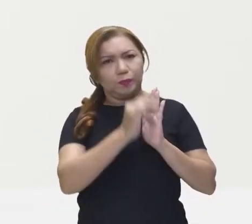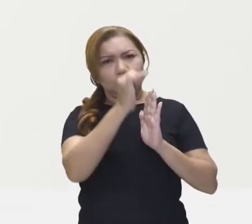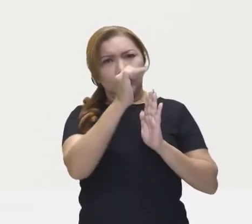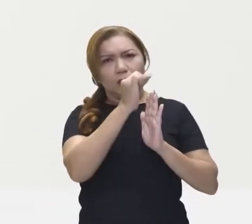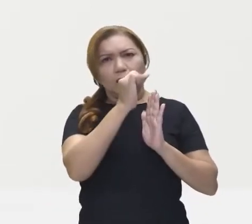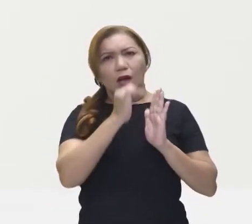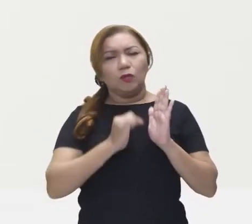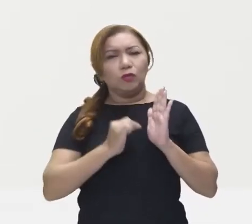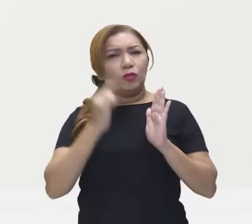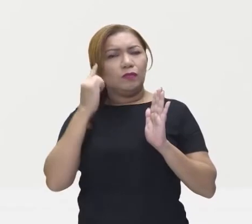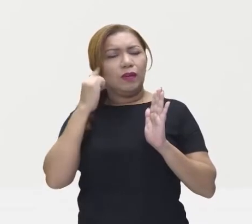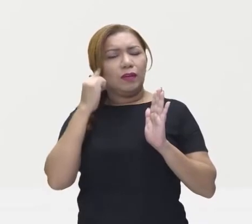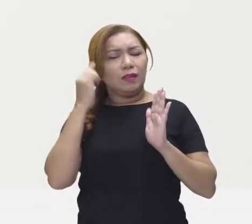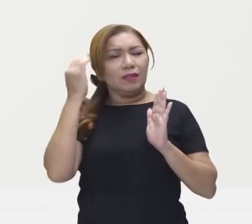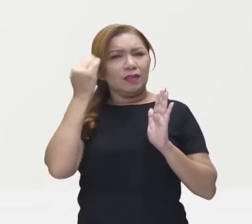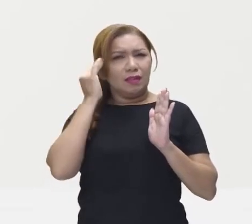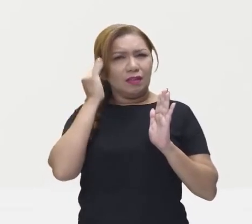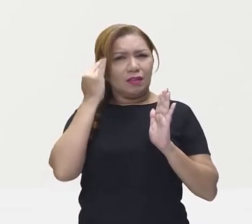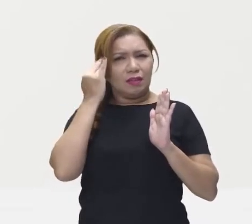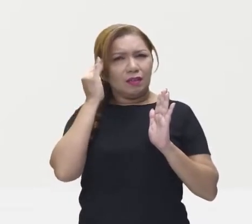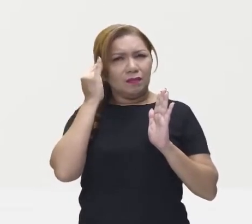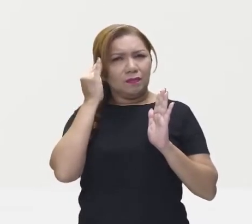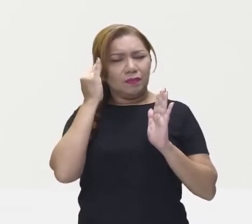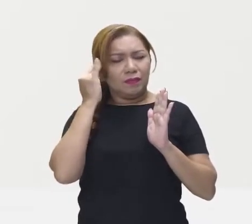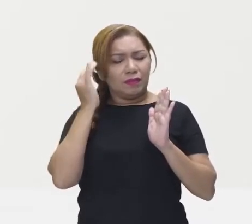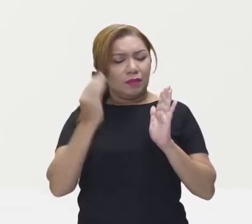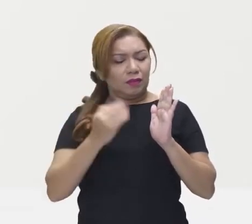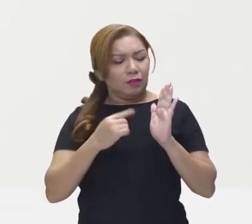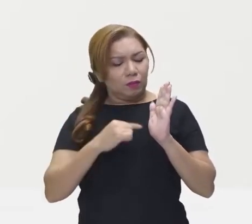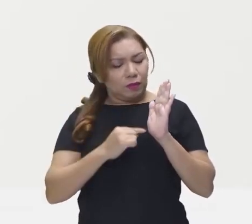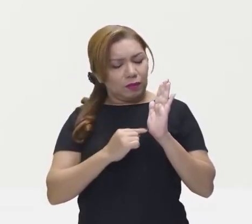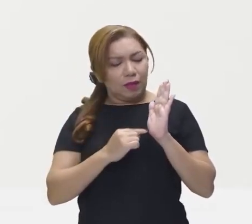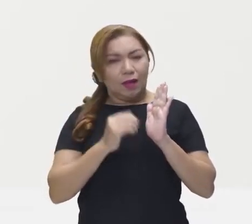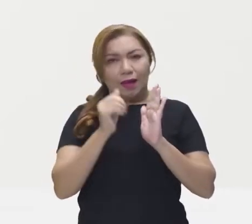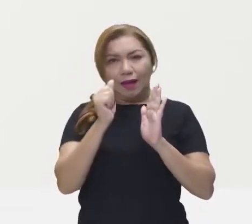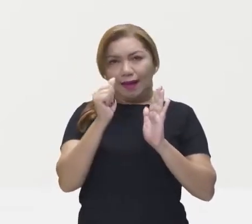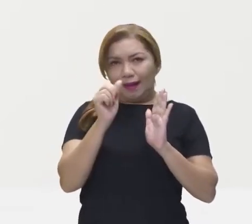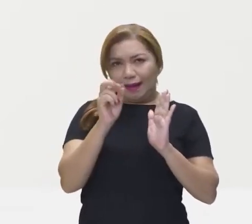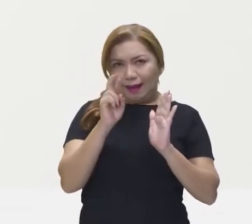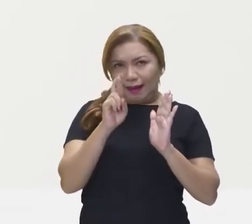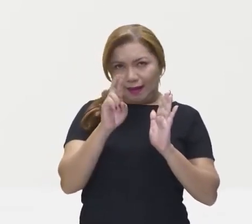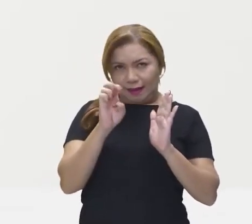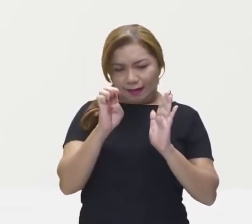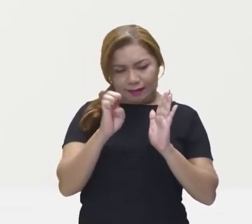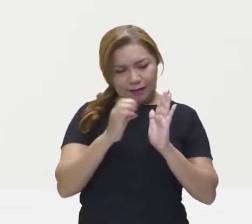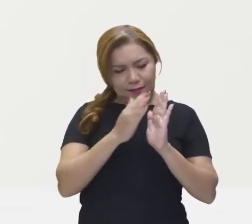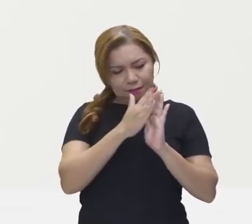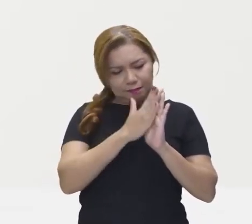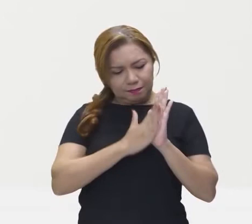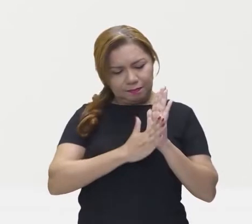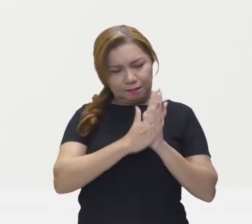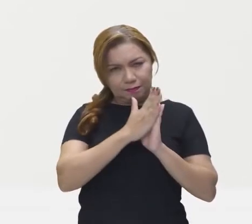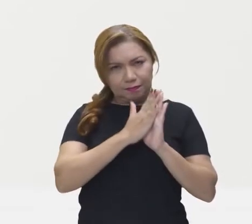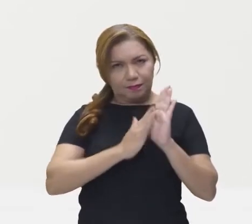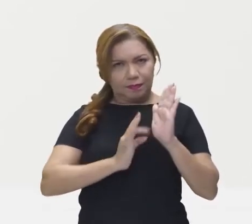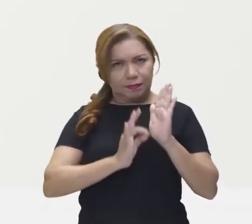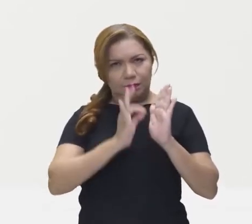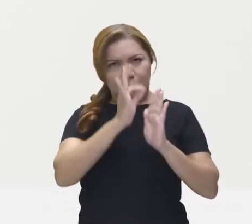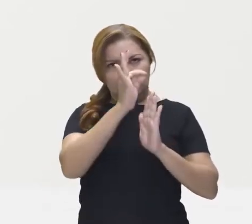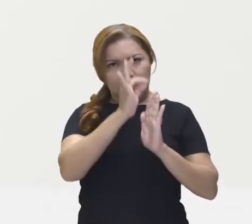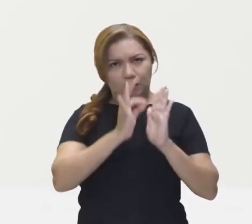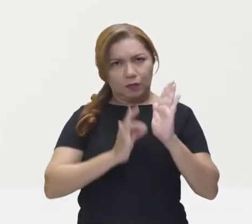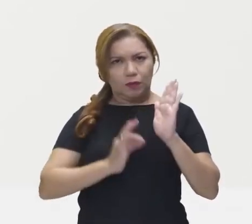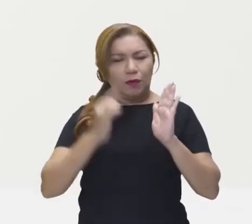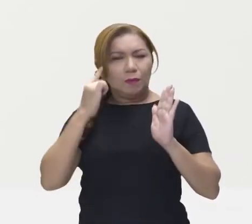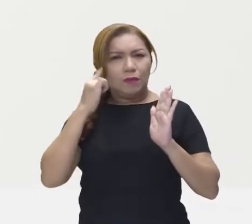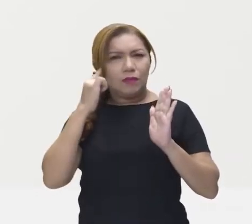independente do formato em que ele for dividido em duas partes iguais. Eu tenho aqui, se eu pego o mesmo campo, olha,